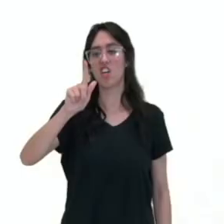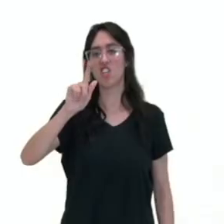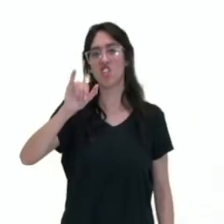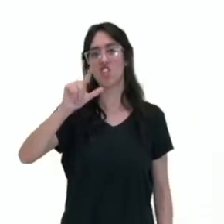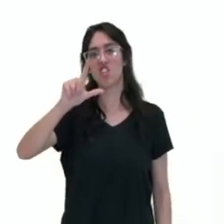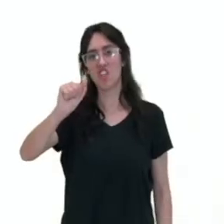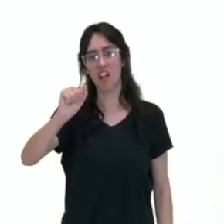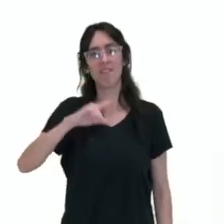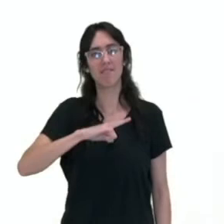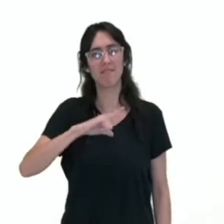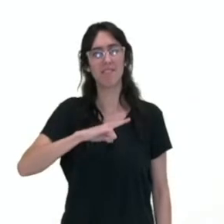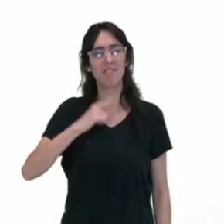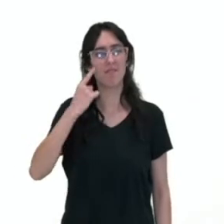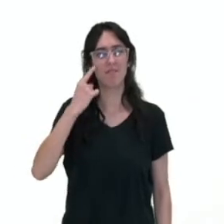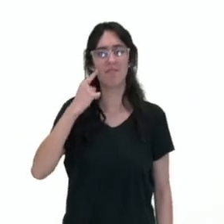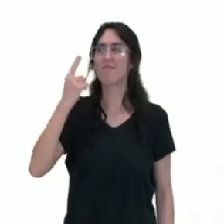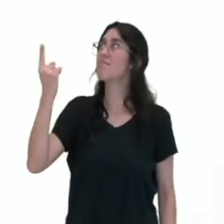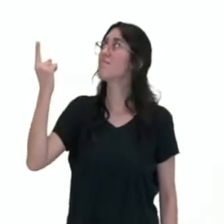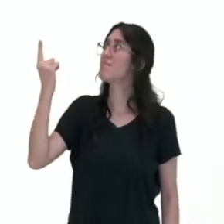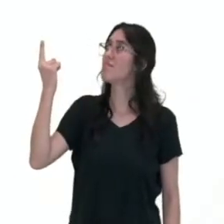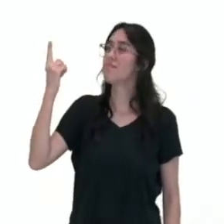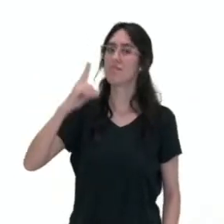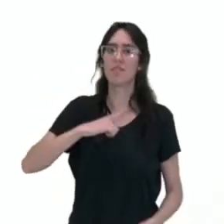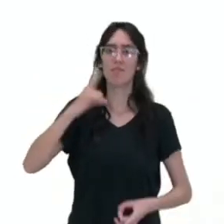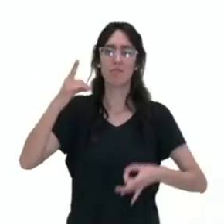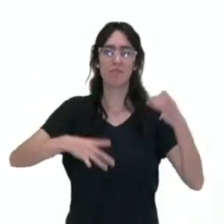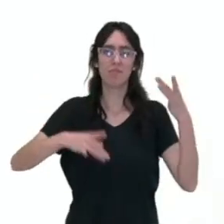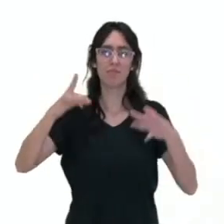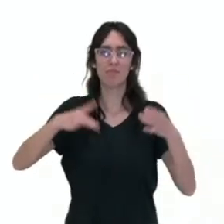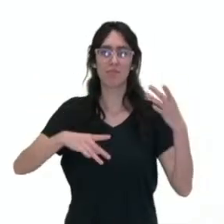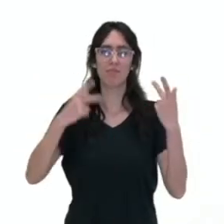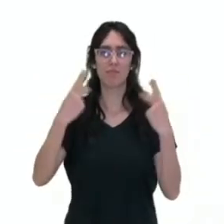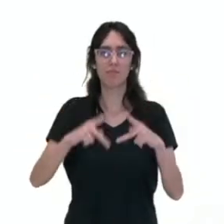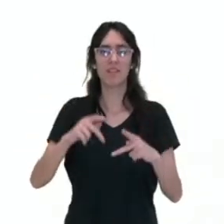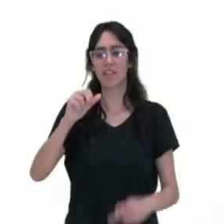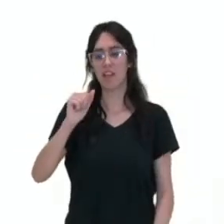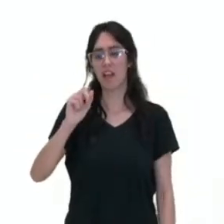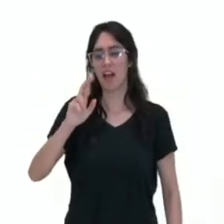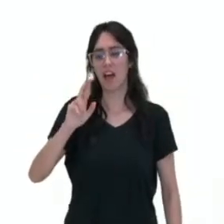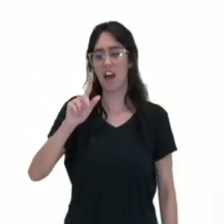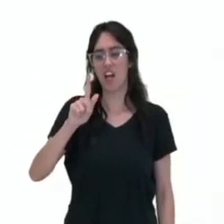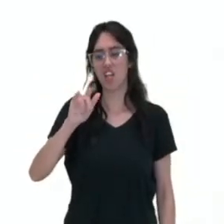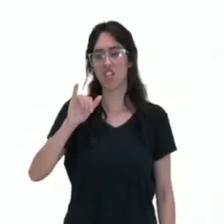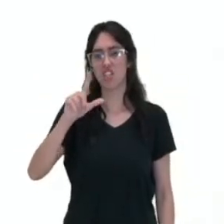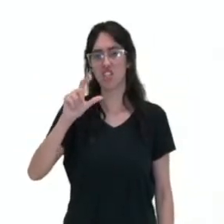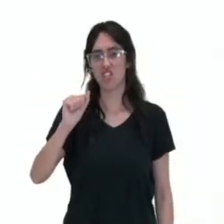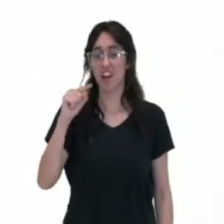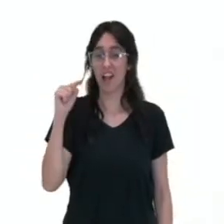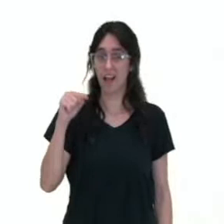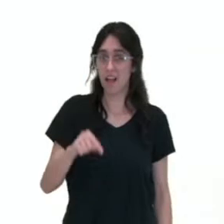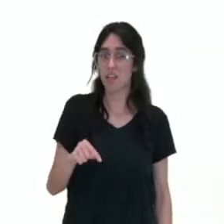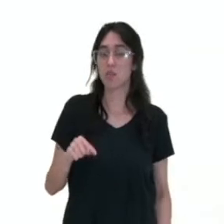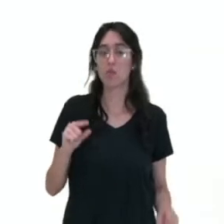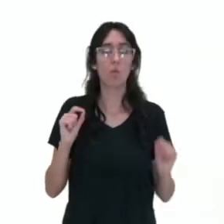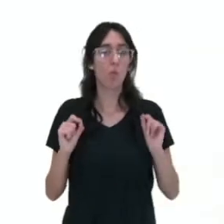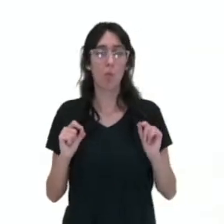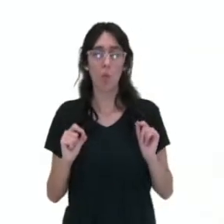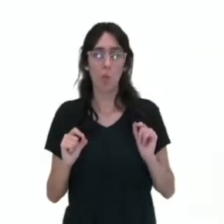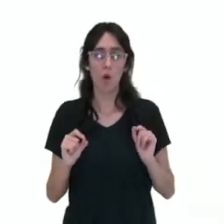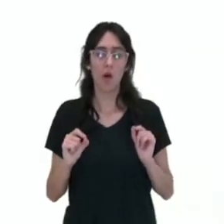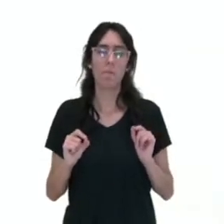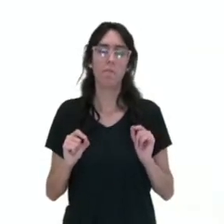ser observado aqui, apresentam um acúmulo de argila no horizonte B. E este acúmulo de argila, ele